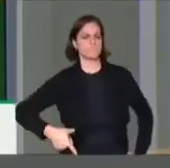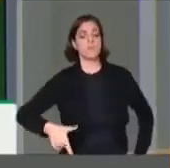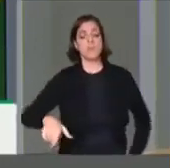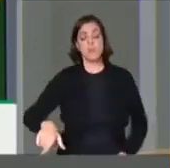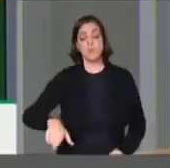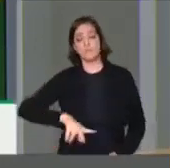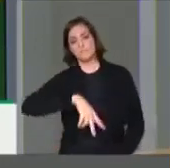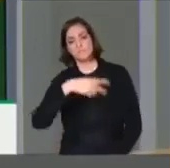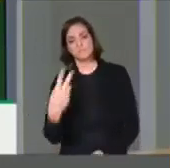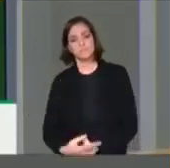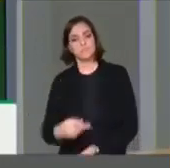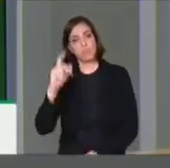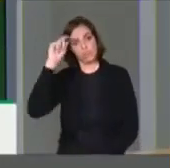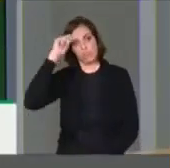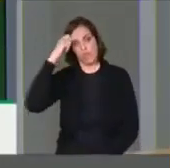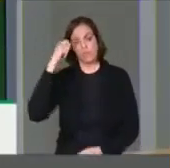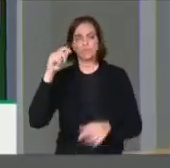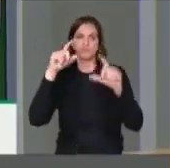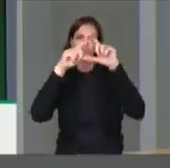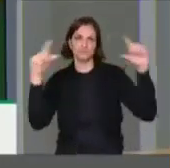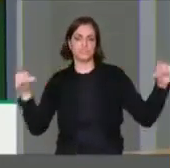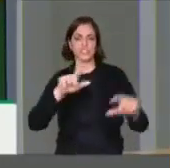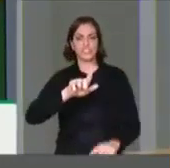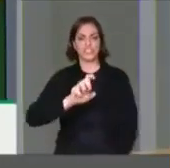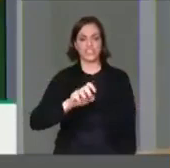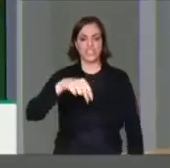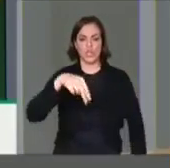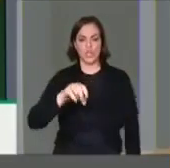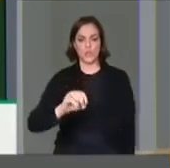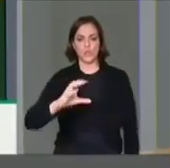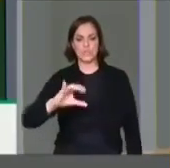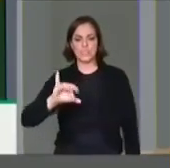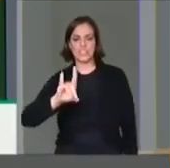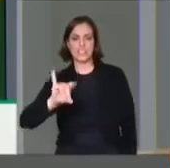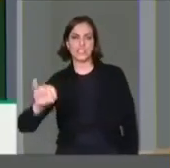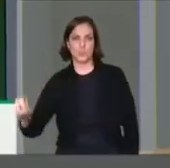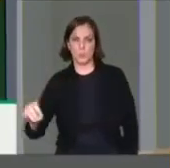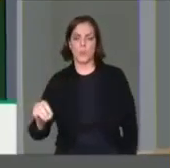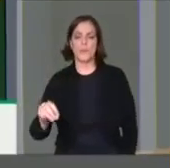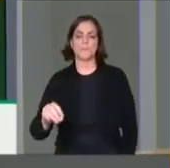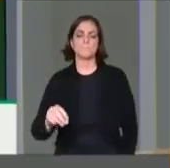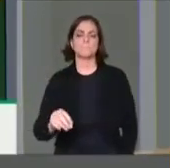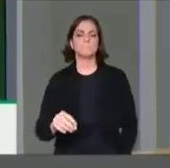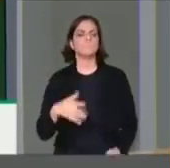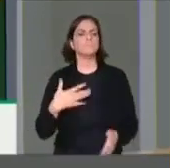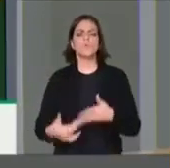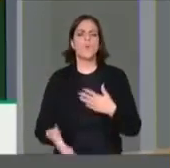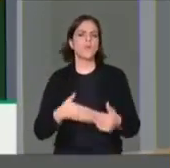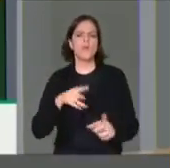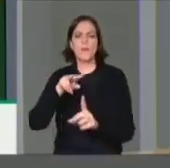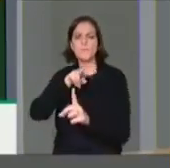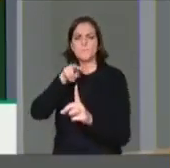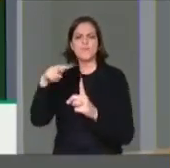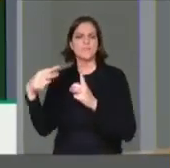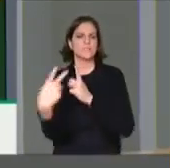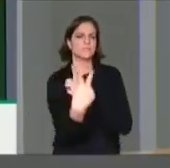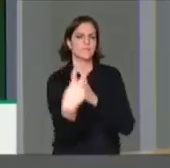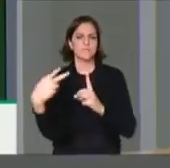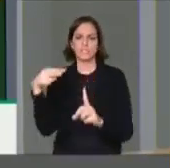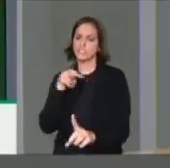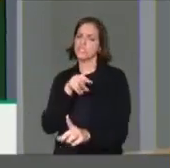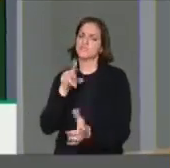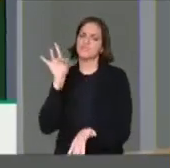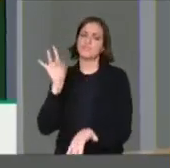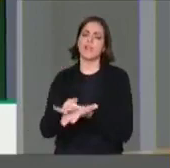População Negra. A referida obra, por qualquer ângulo que se observe, buscou generalizar toda a categoria